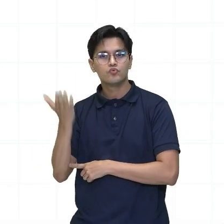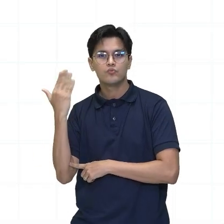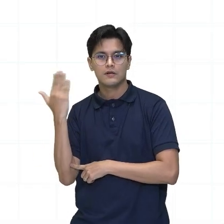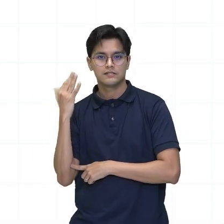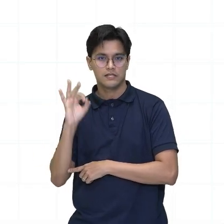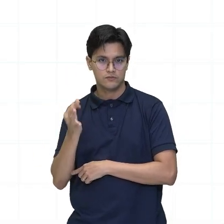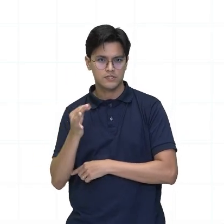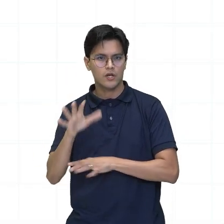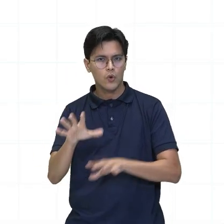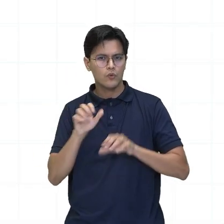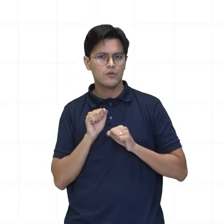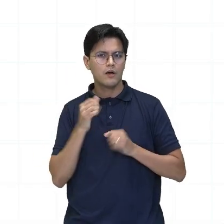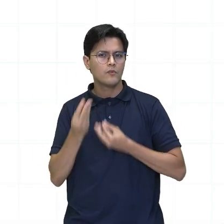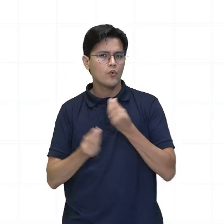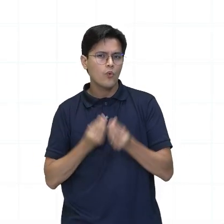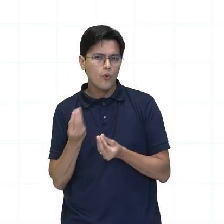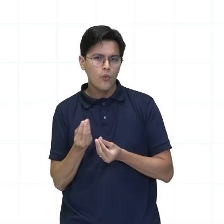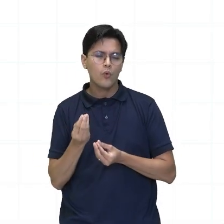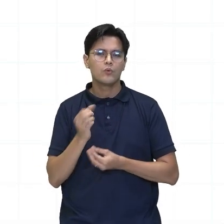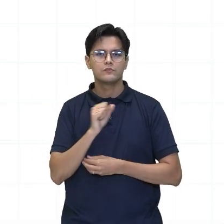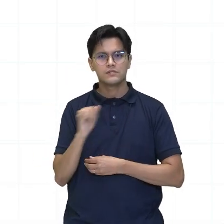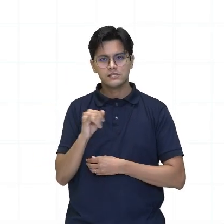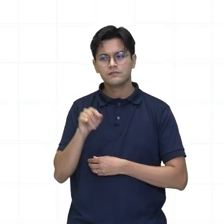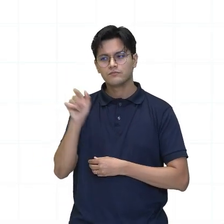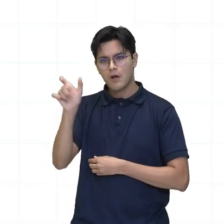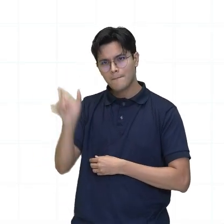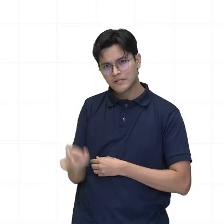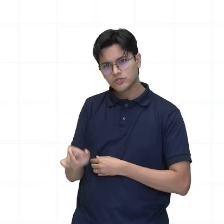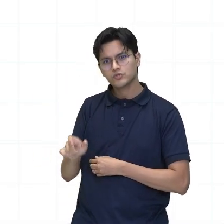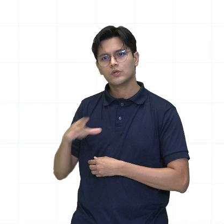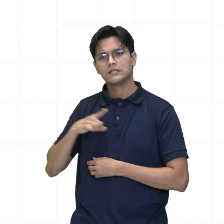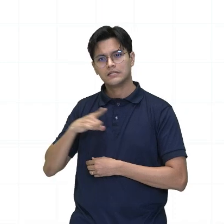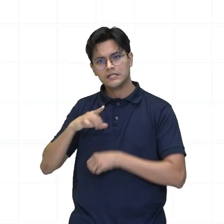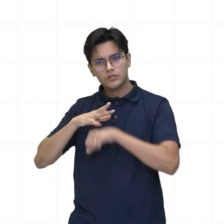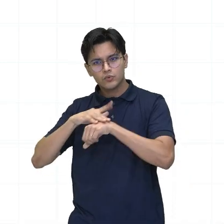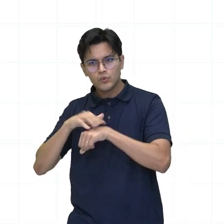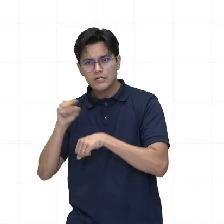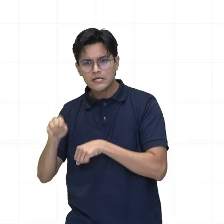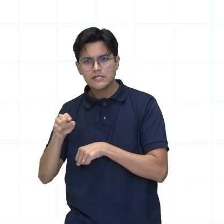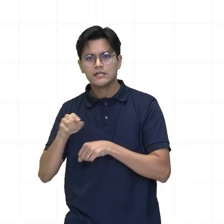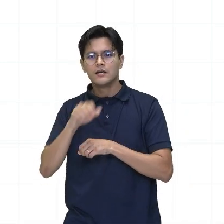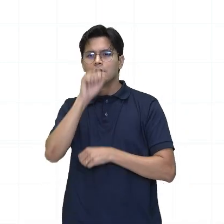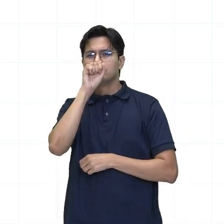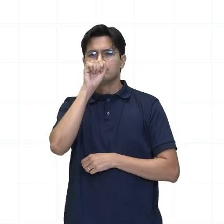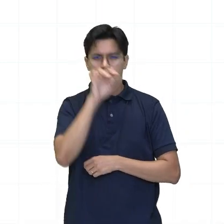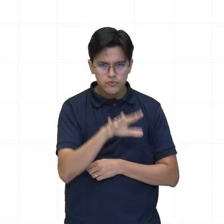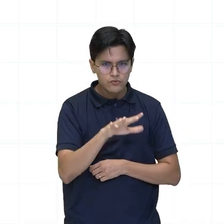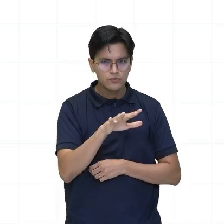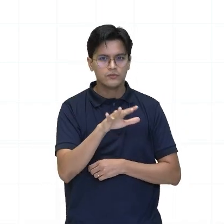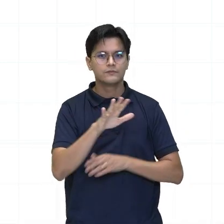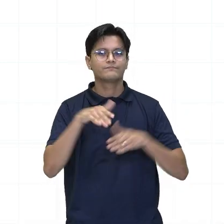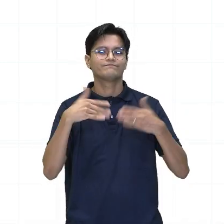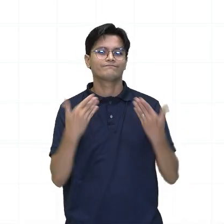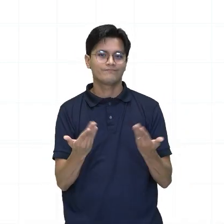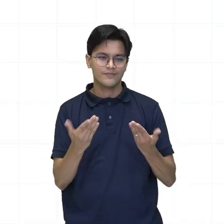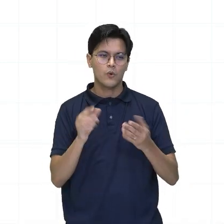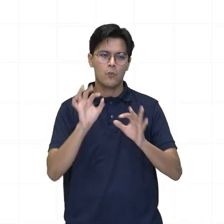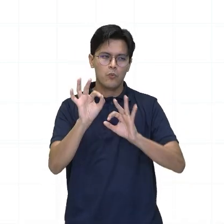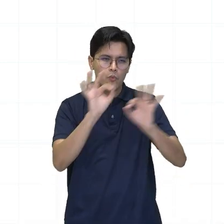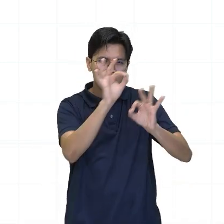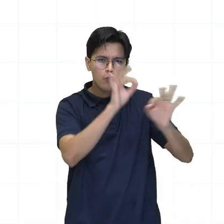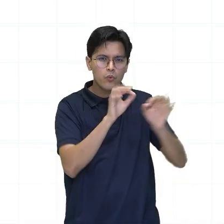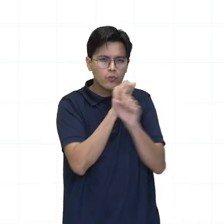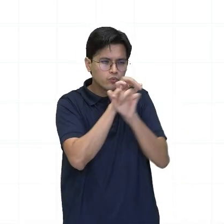contaminação, é contato direto com secreções respiratórias, a pessoa espirrou, né? E assim essas gotículas vão ter contato com